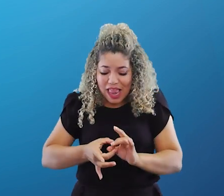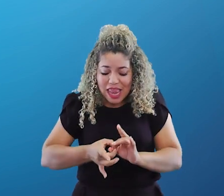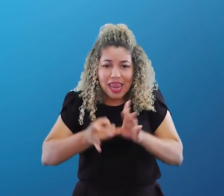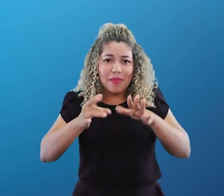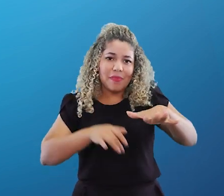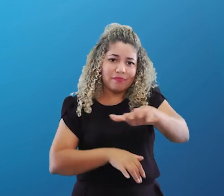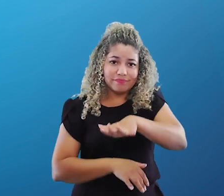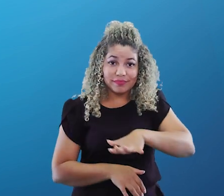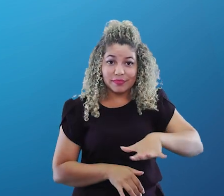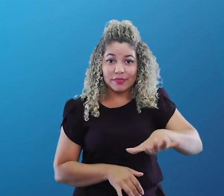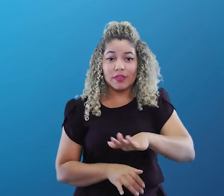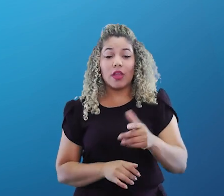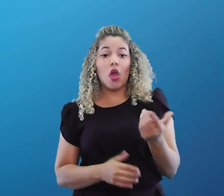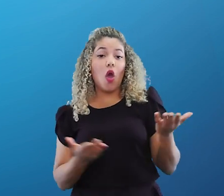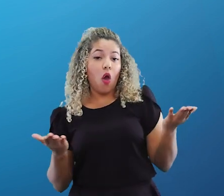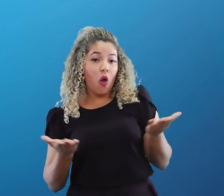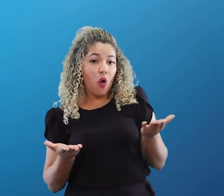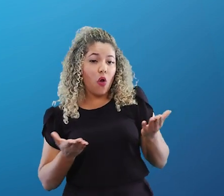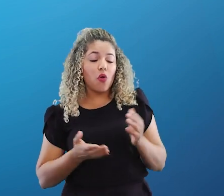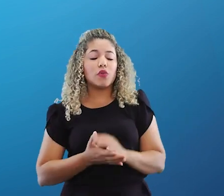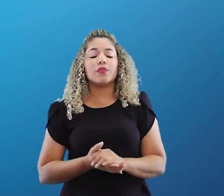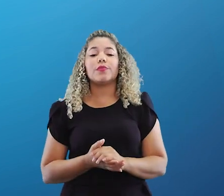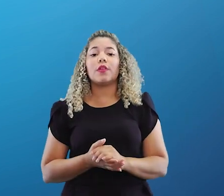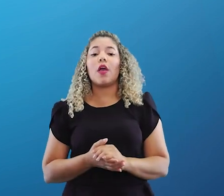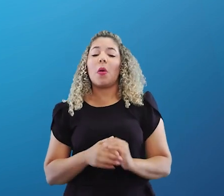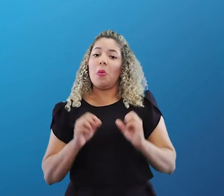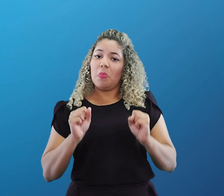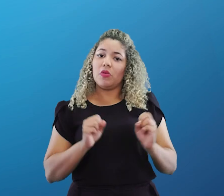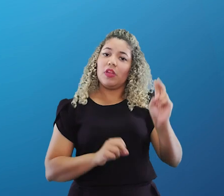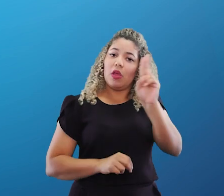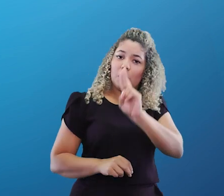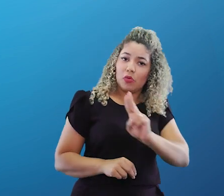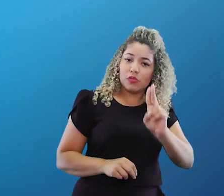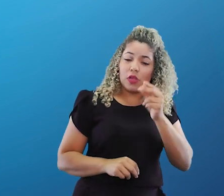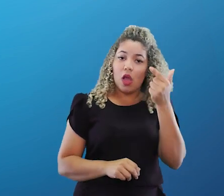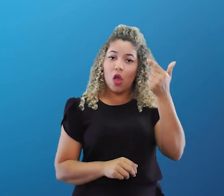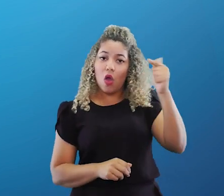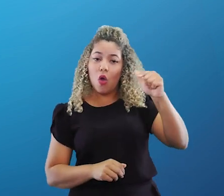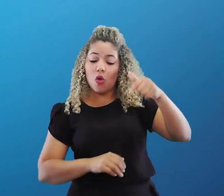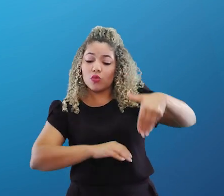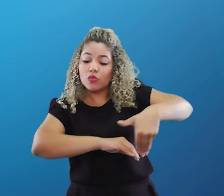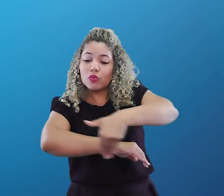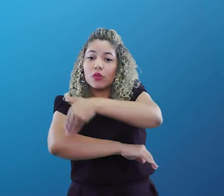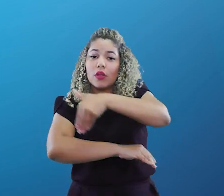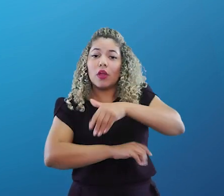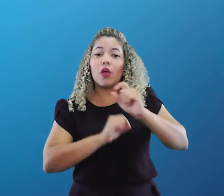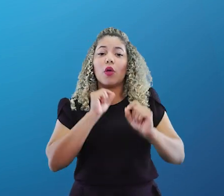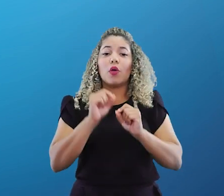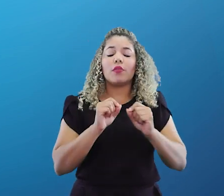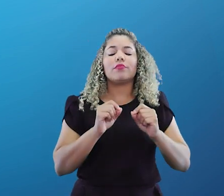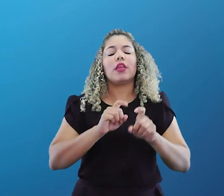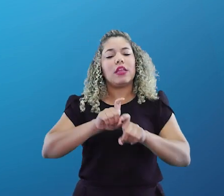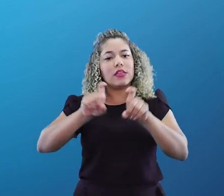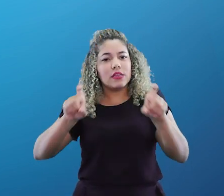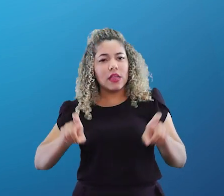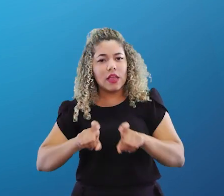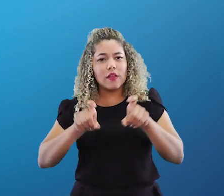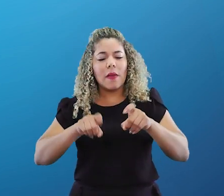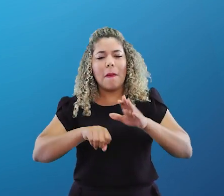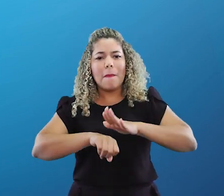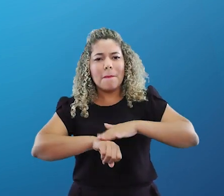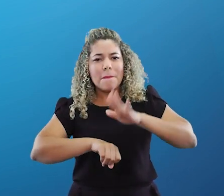região. E hoje, como alternativa à utilização desse asfalto, já são desenvolvidas tecnologias de produtos